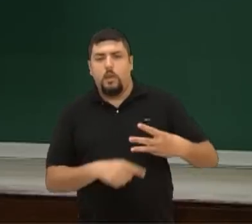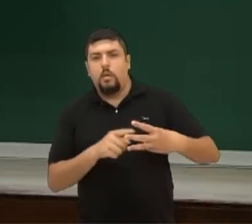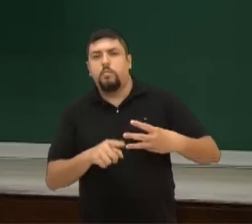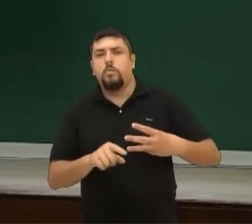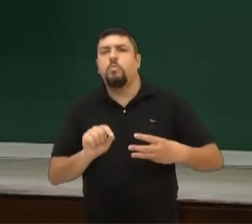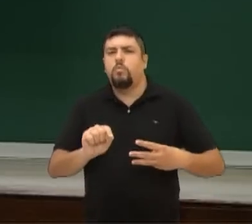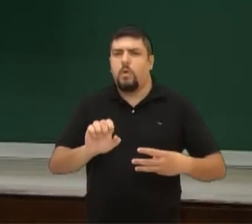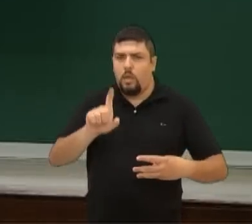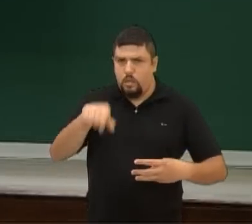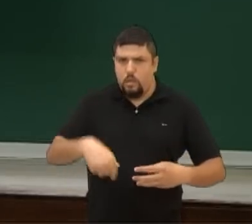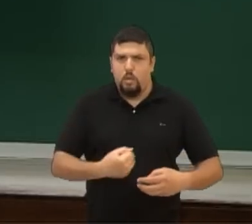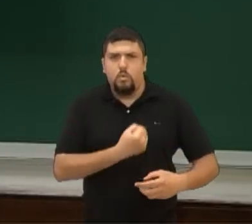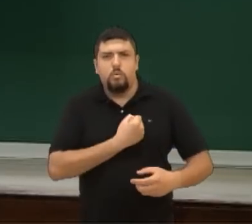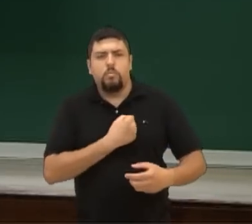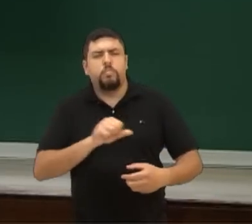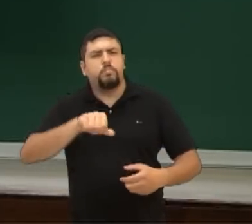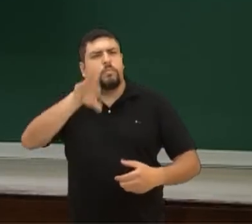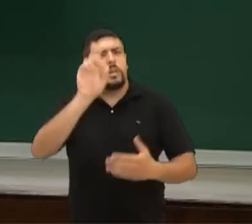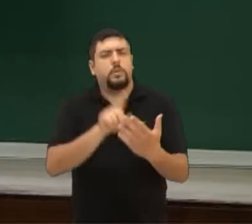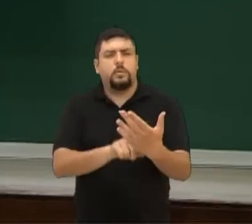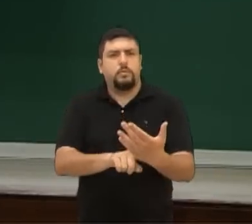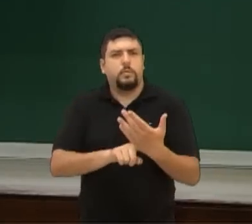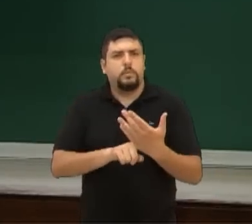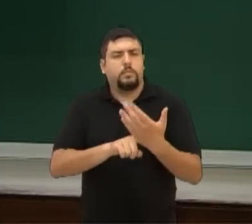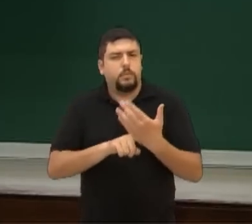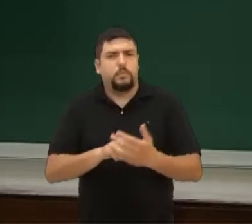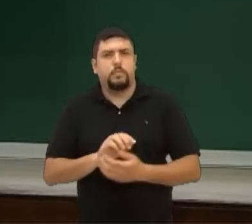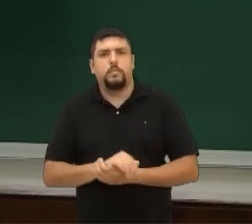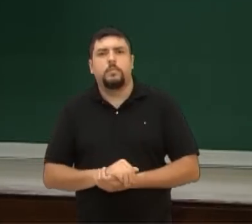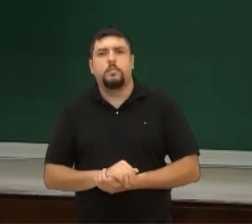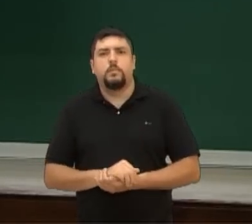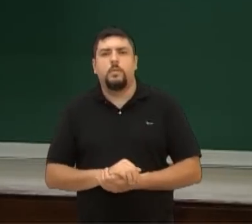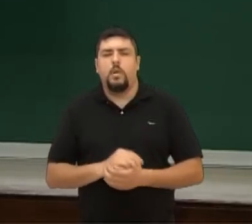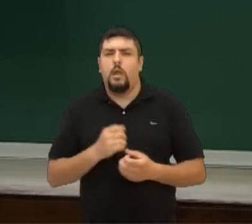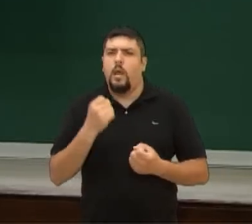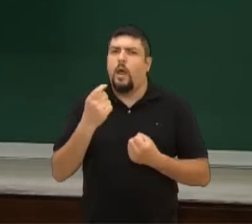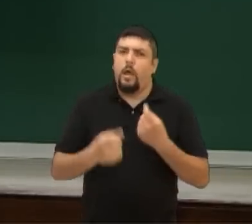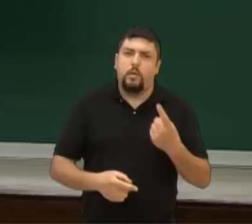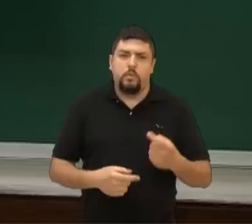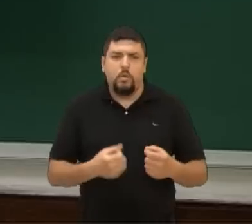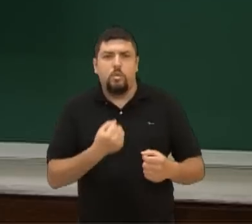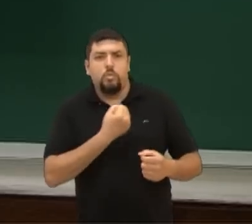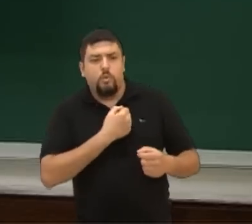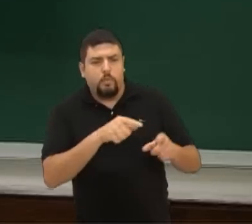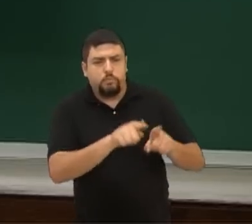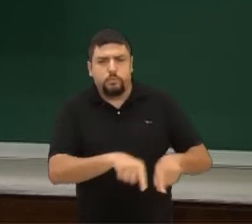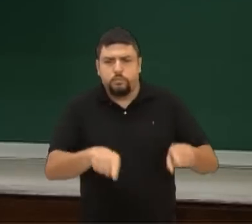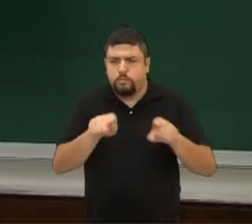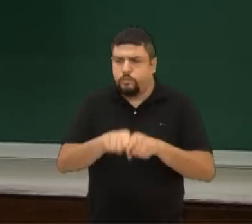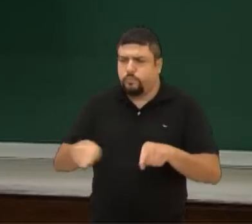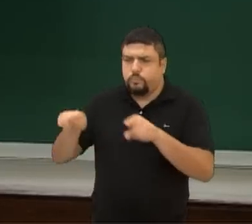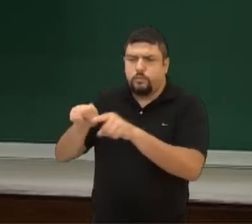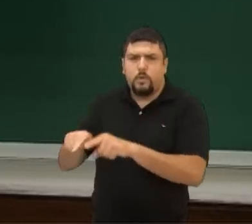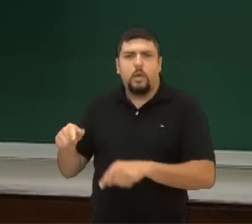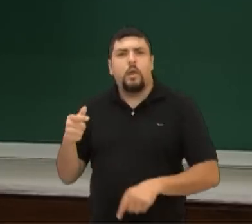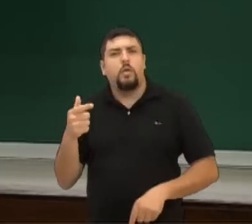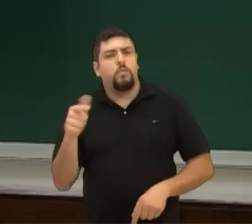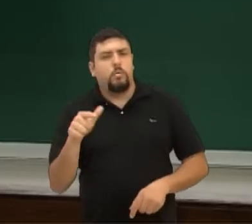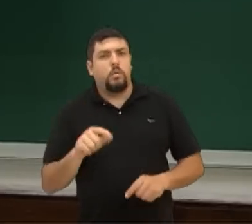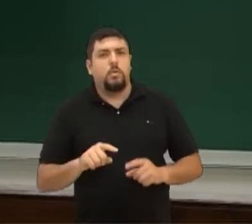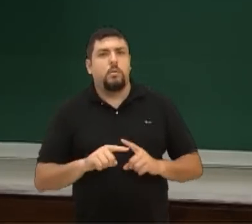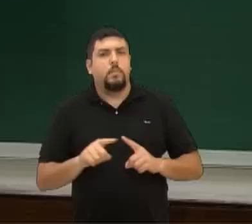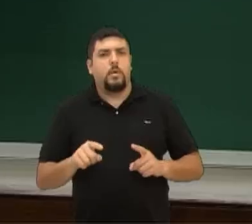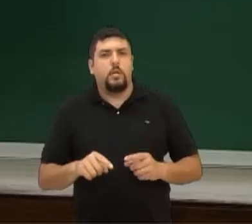que mais aparece, certo? Na sequência. Às vezes não tem número que mais aparece, né? Mas aqui eu tô vendo,